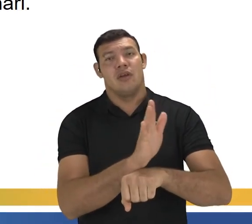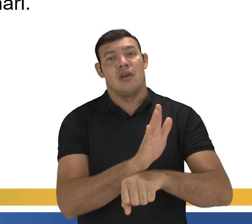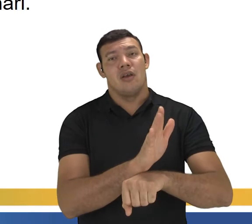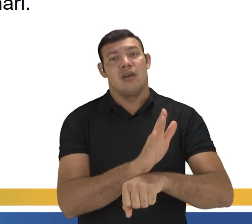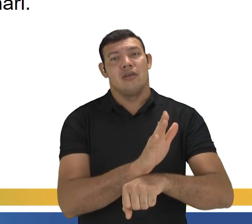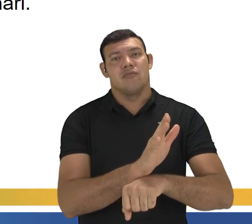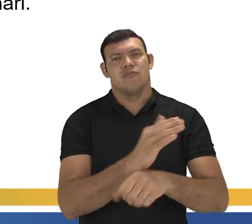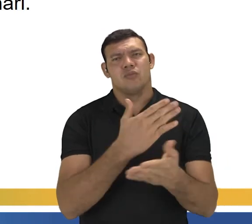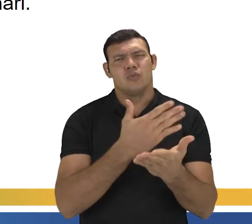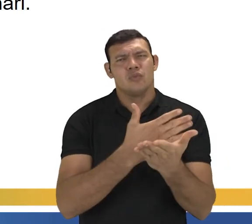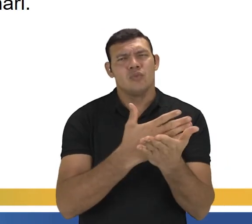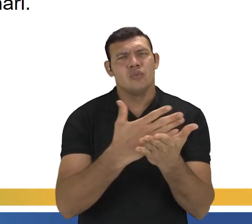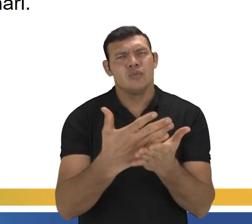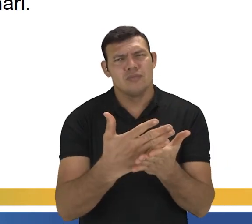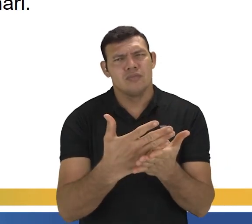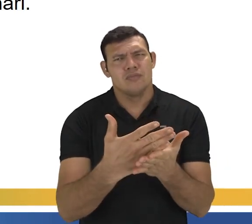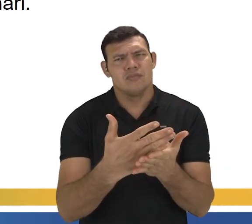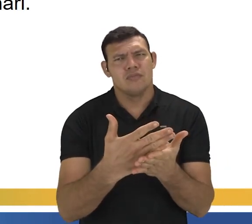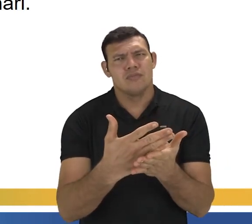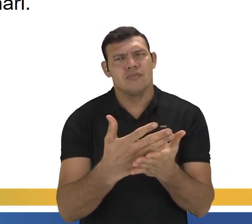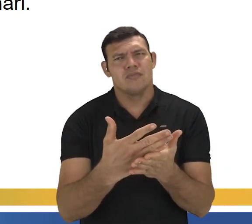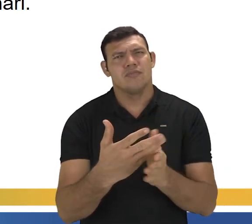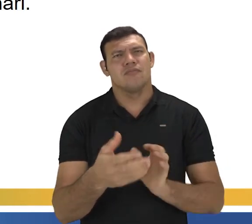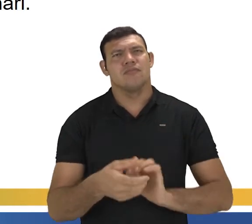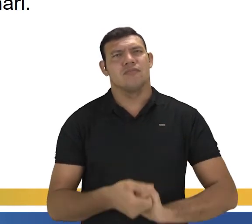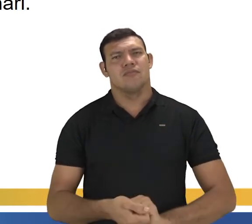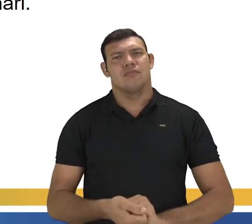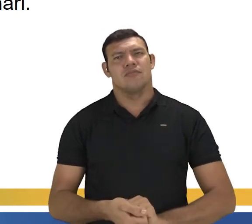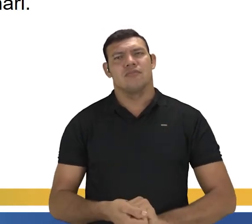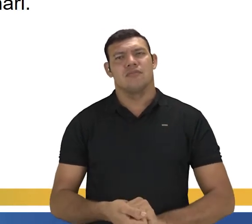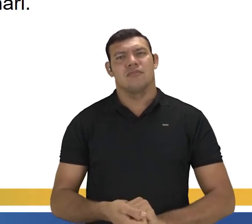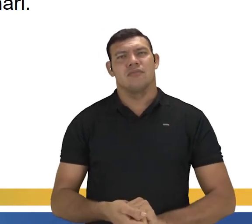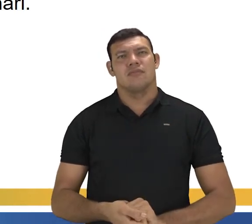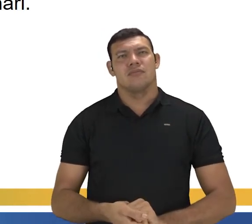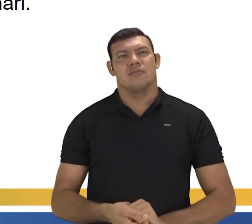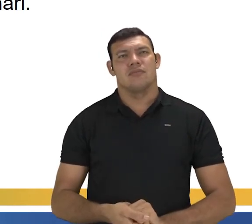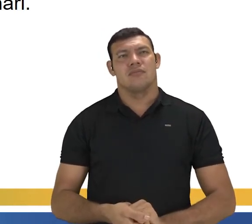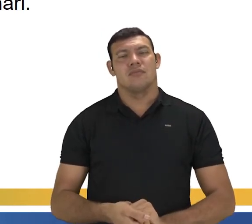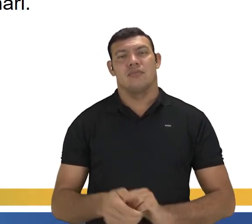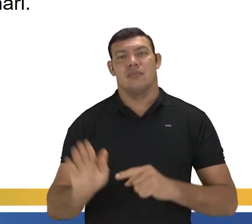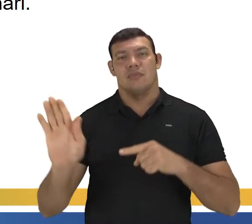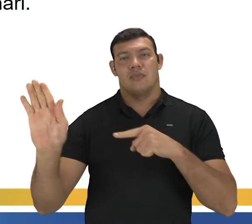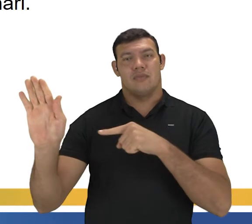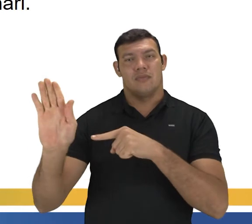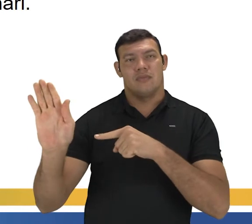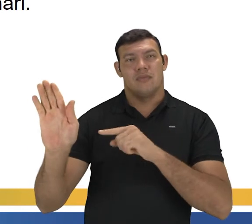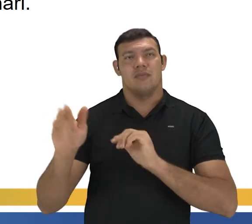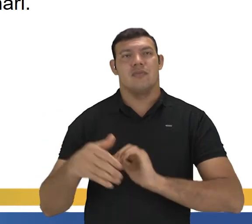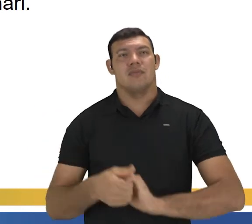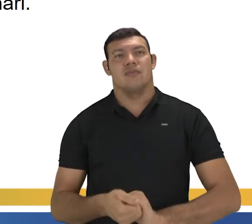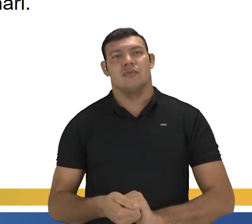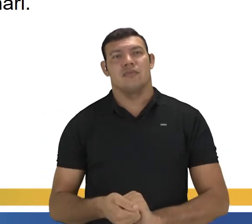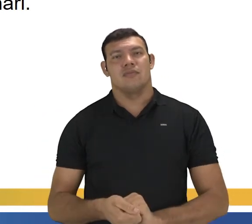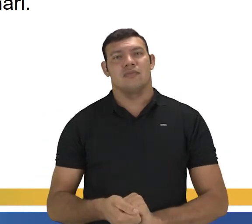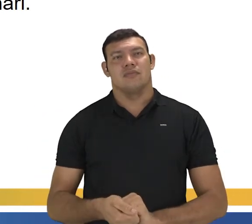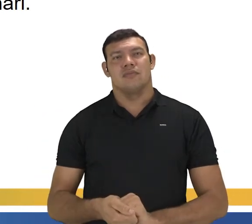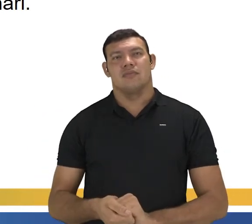não tem que colocar na estrutura do verbo do passado particípio letra b prb